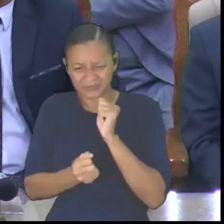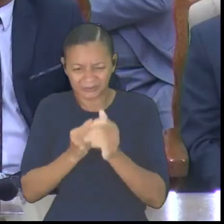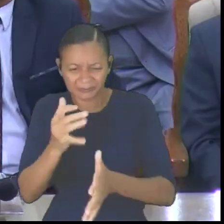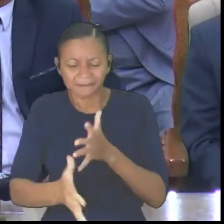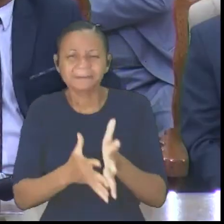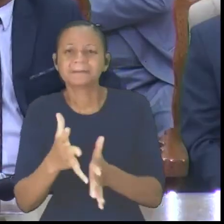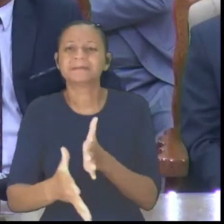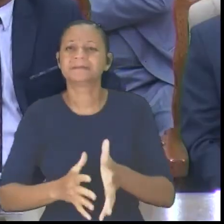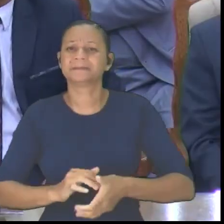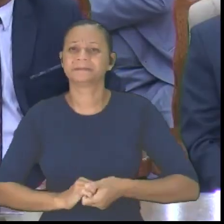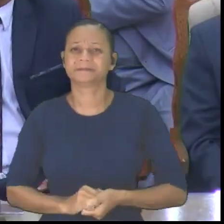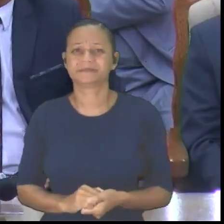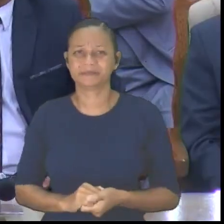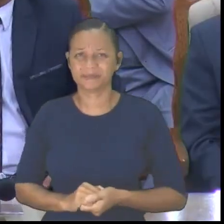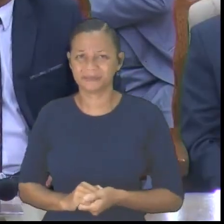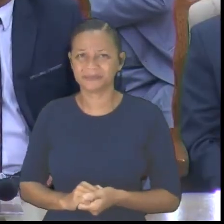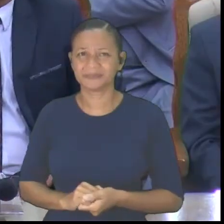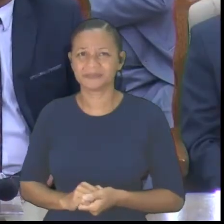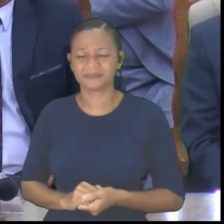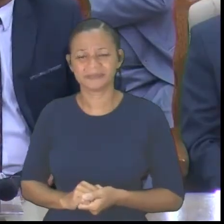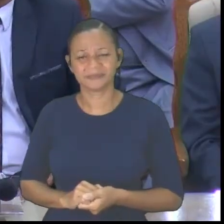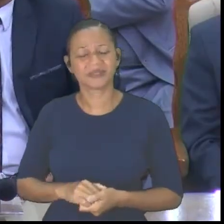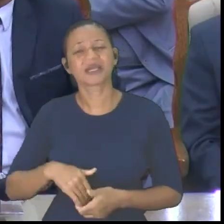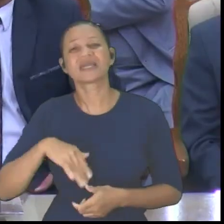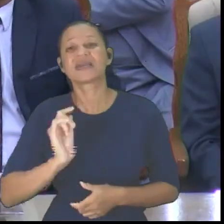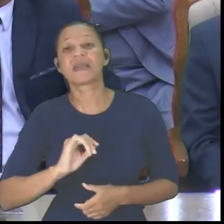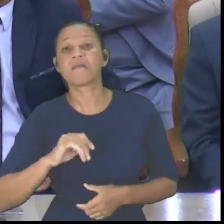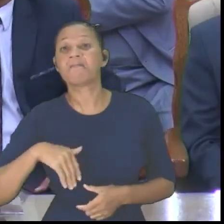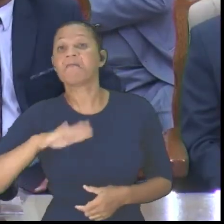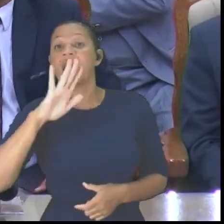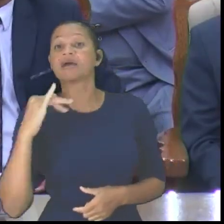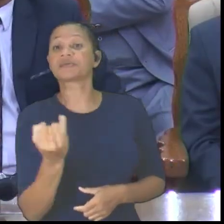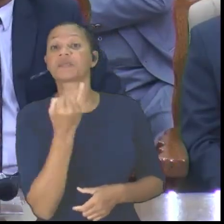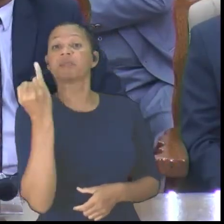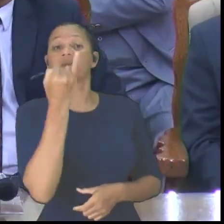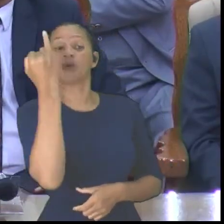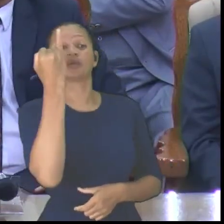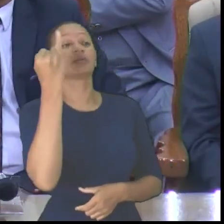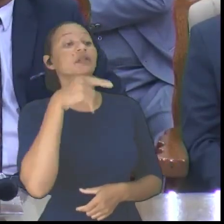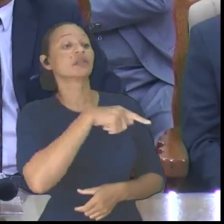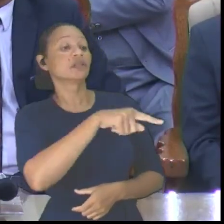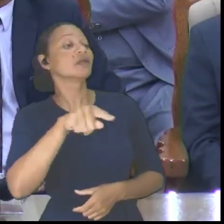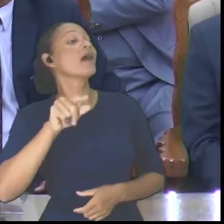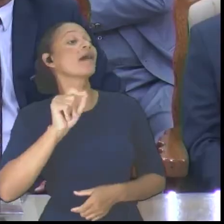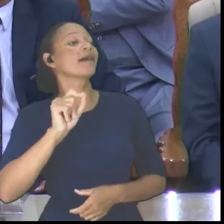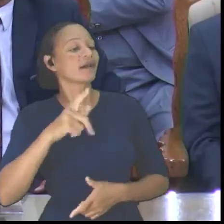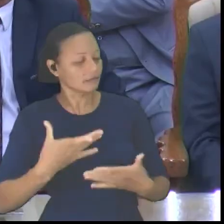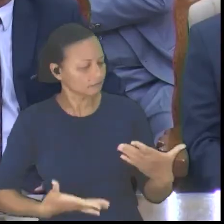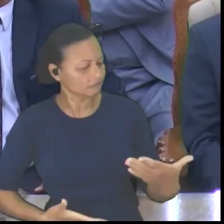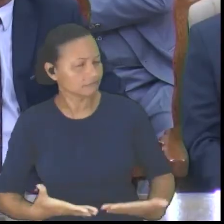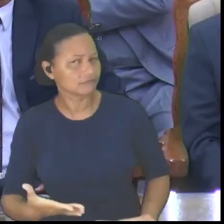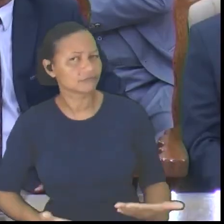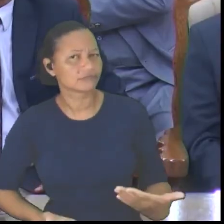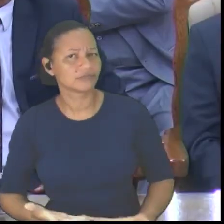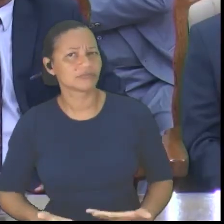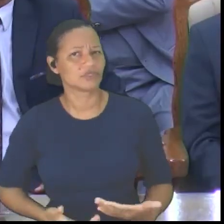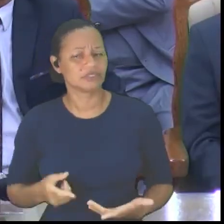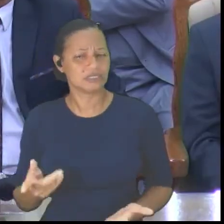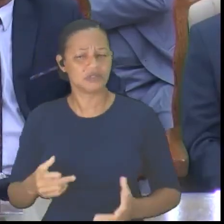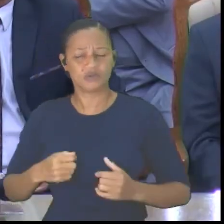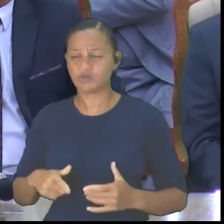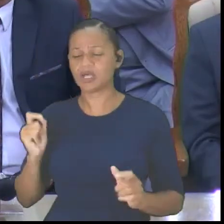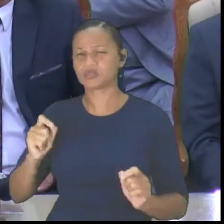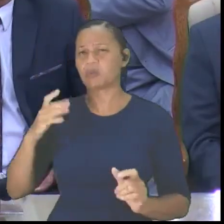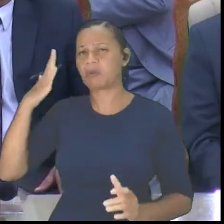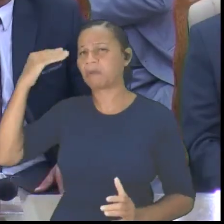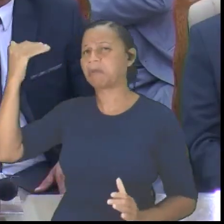maior entre vós será aquele que serve. E isso aqui não é sobre